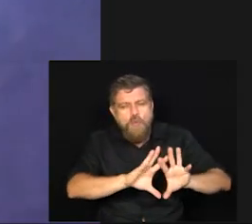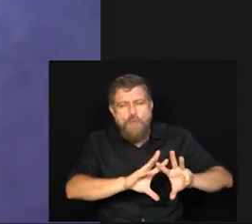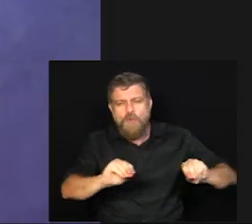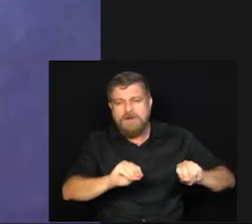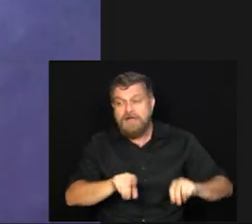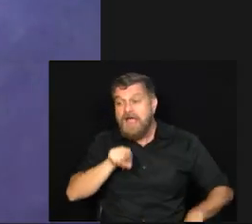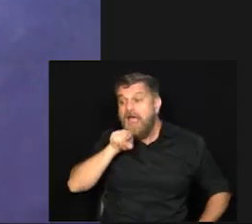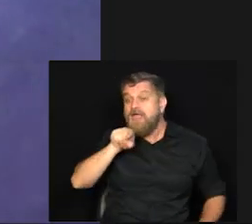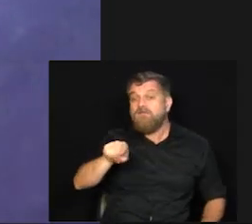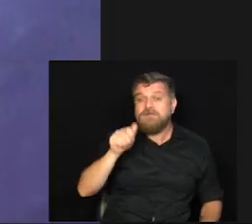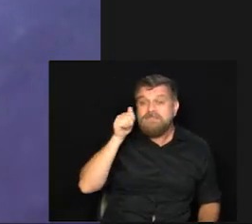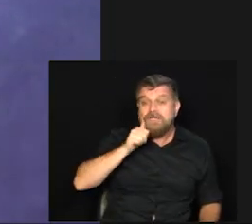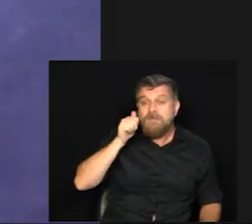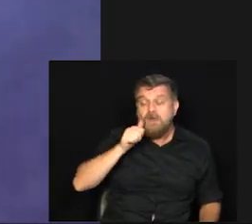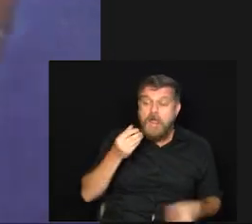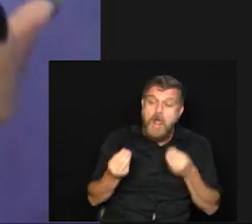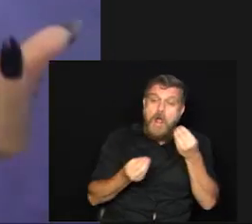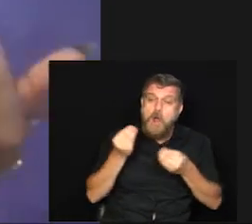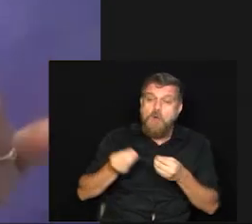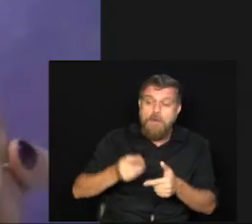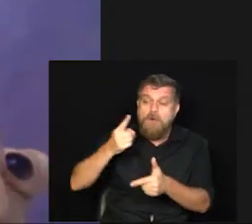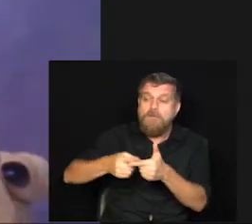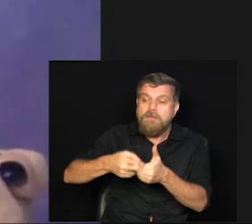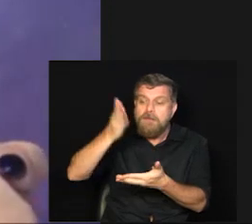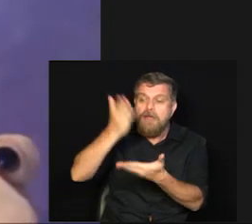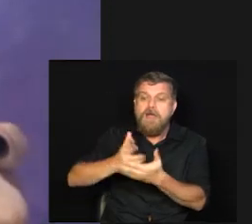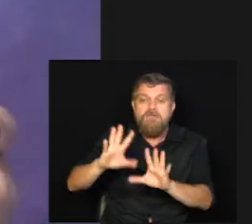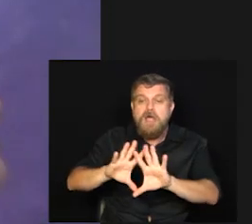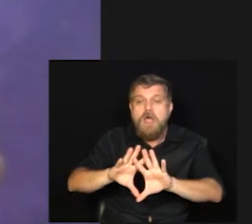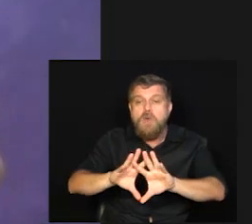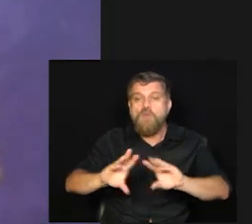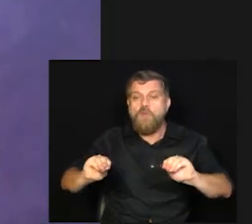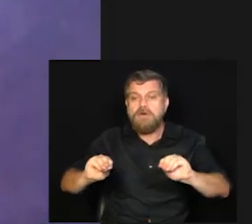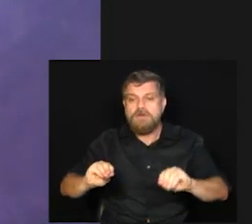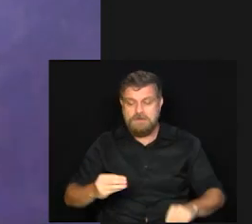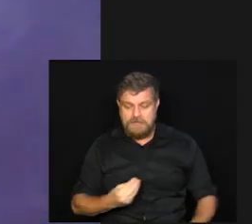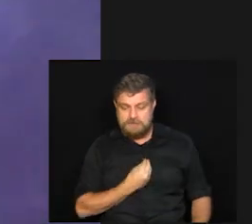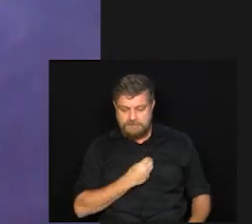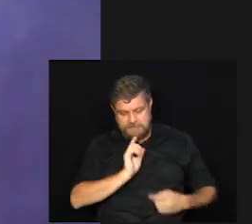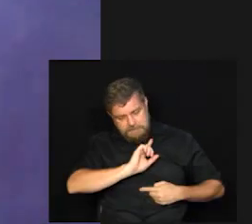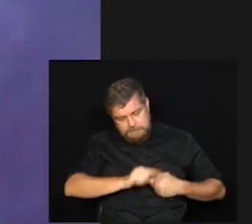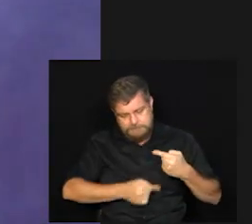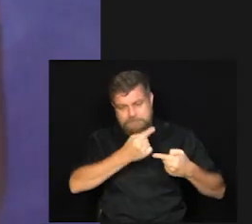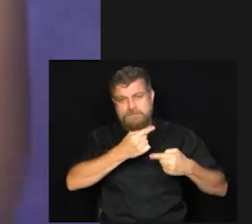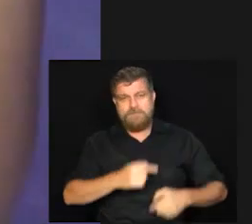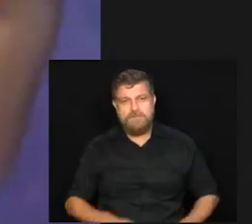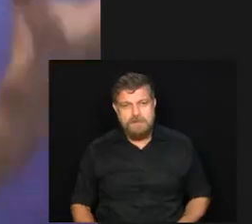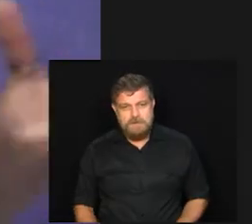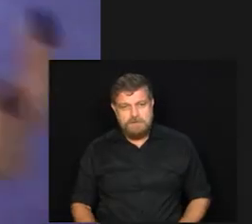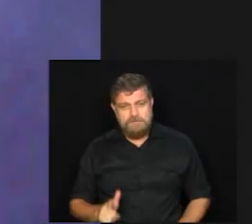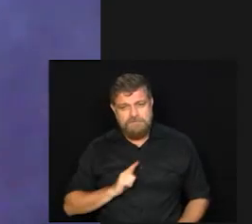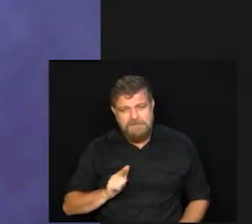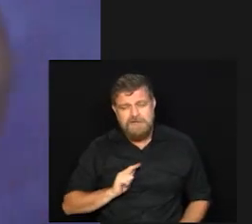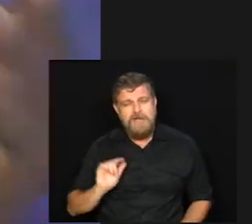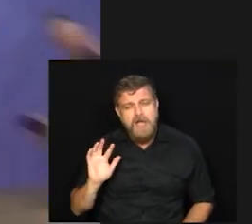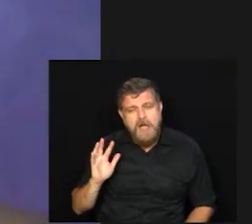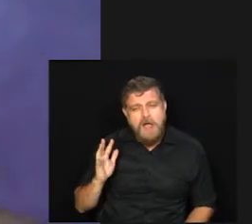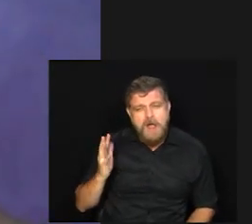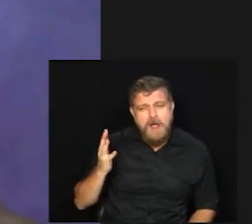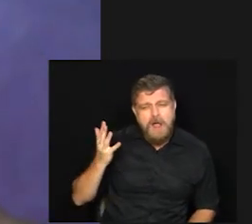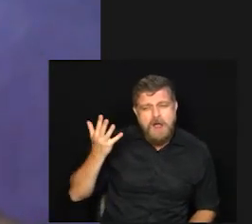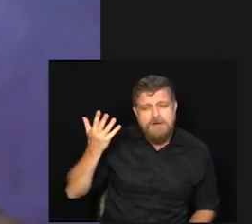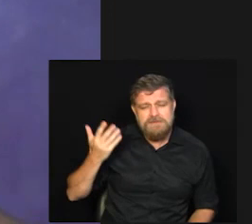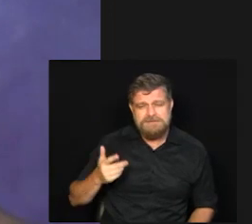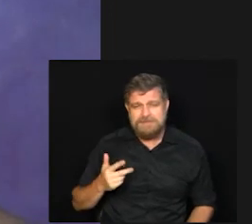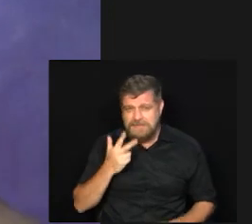você, enquanto mulher, pode solucionar certas situações da sua vida. E isso vai criando aquela